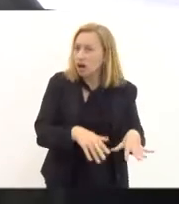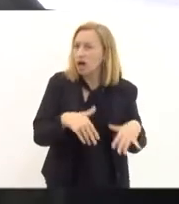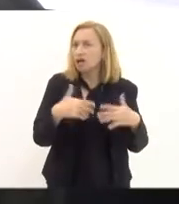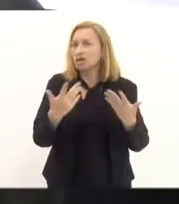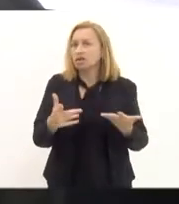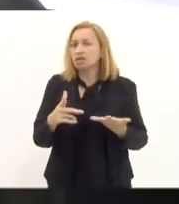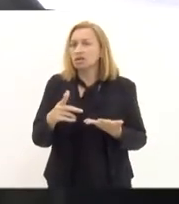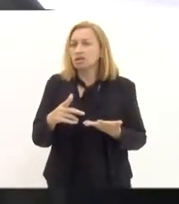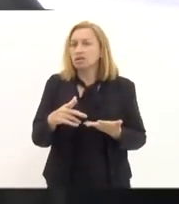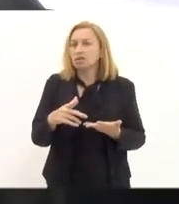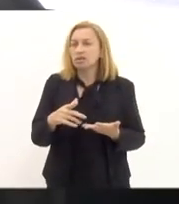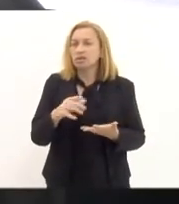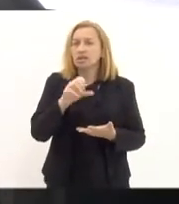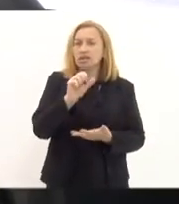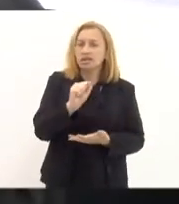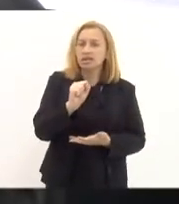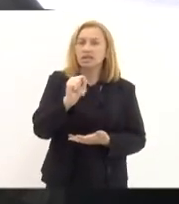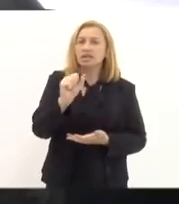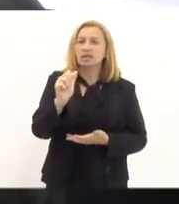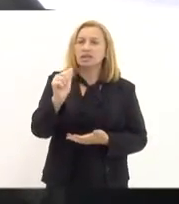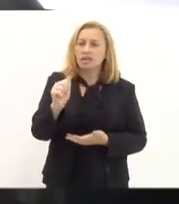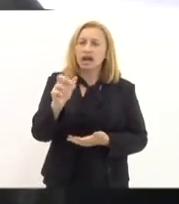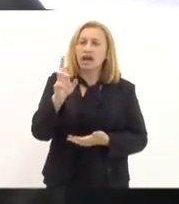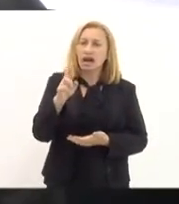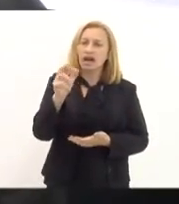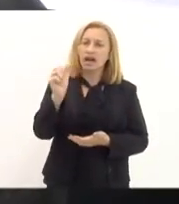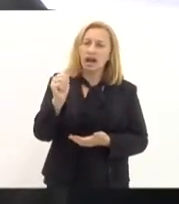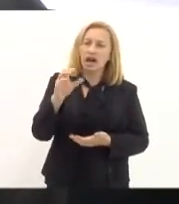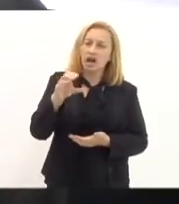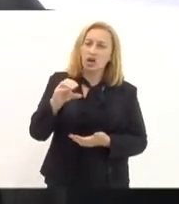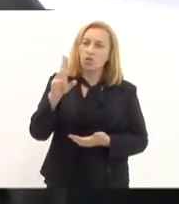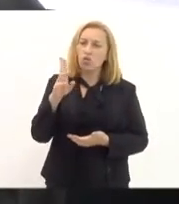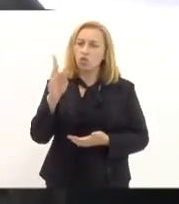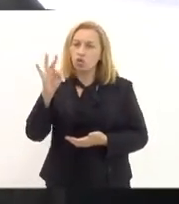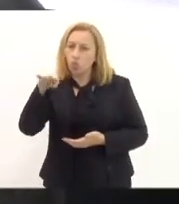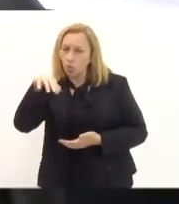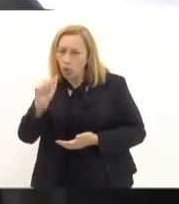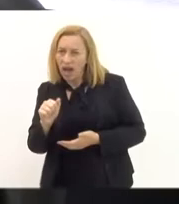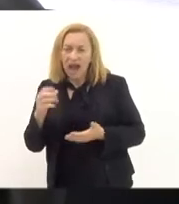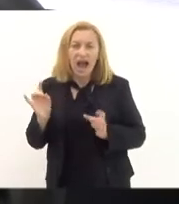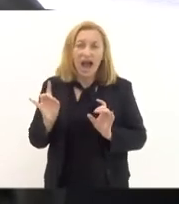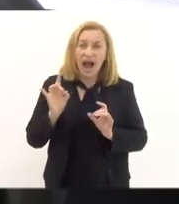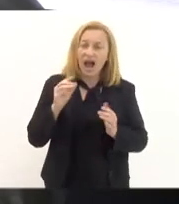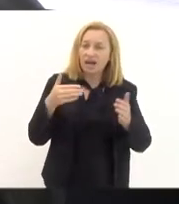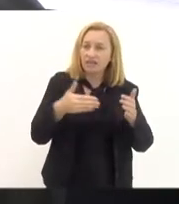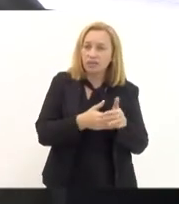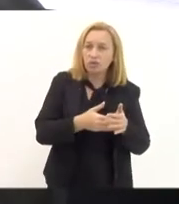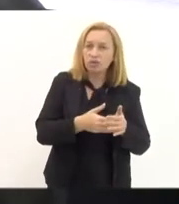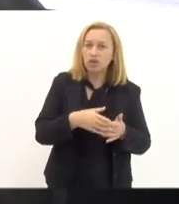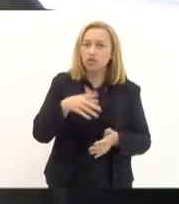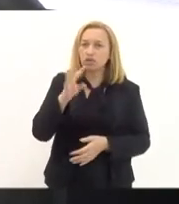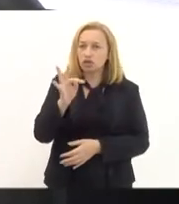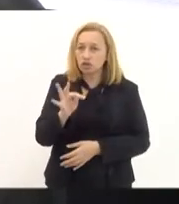em direção a Saracuruna que não sei que até os trilhos arrancaram para vender